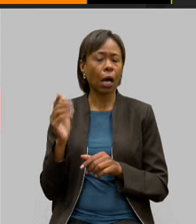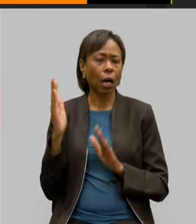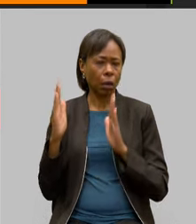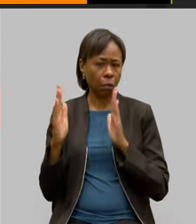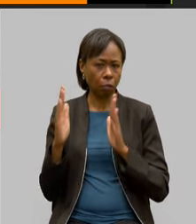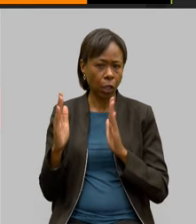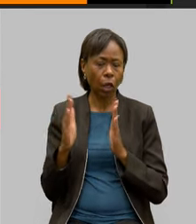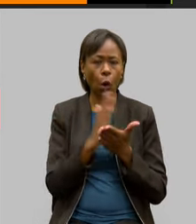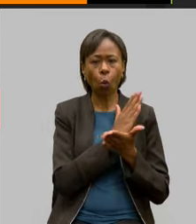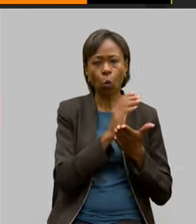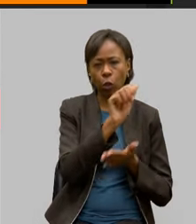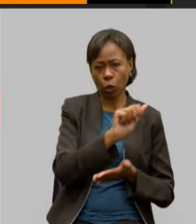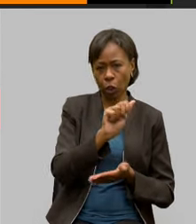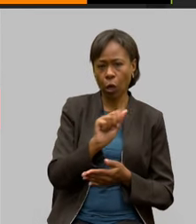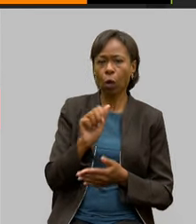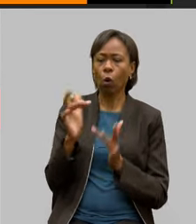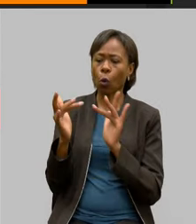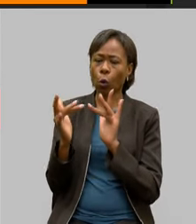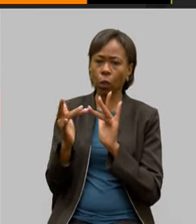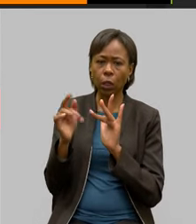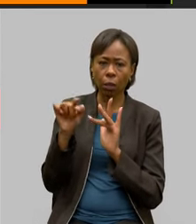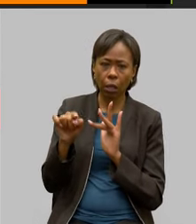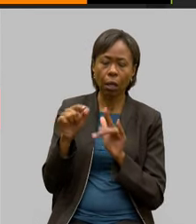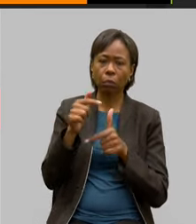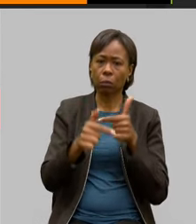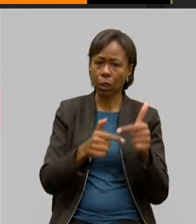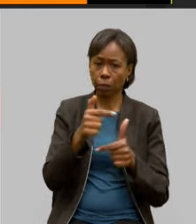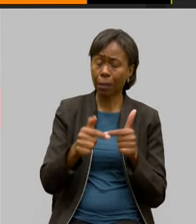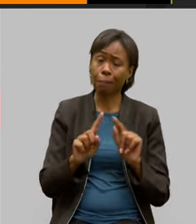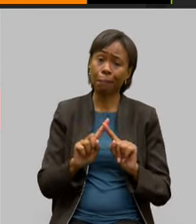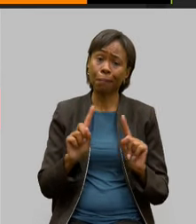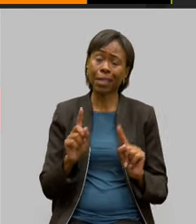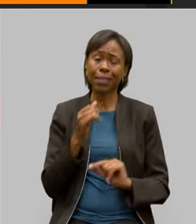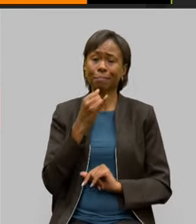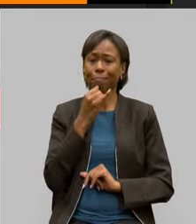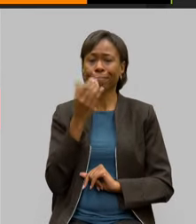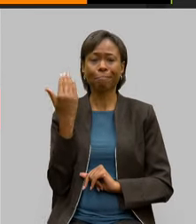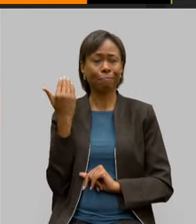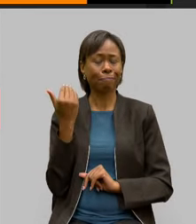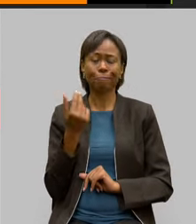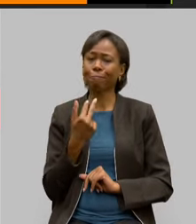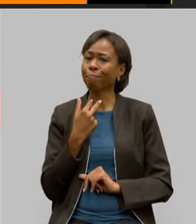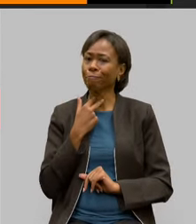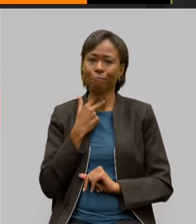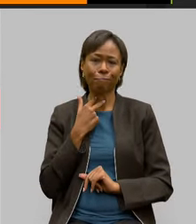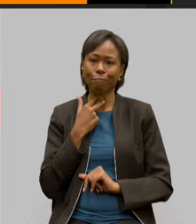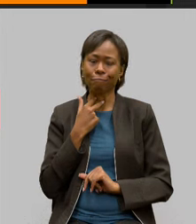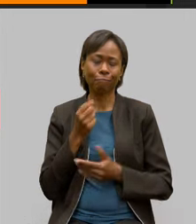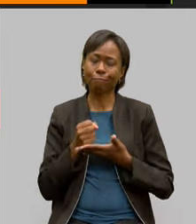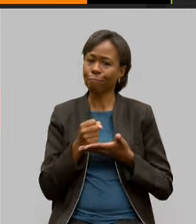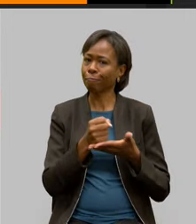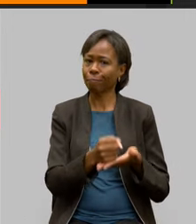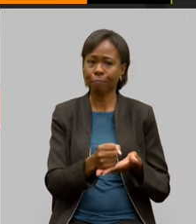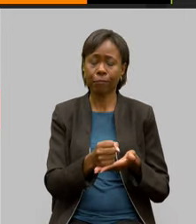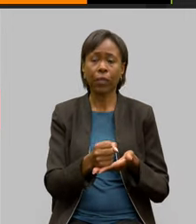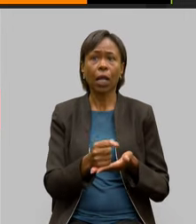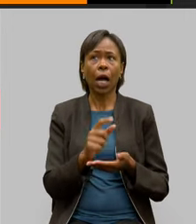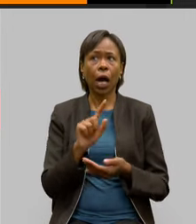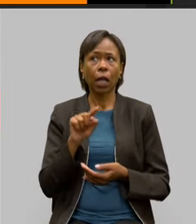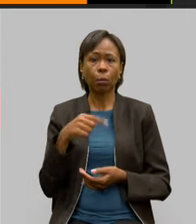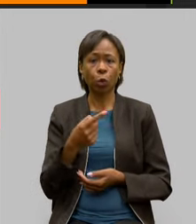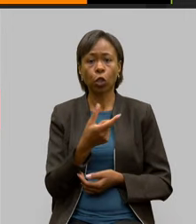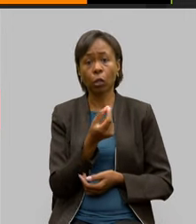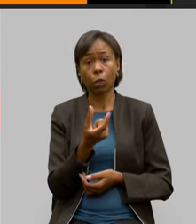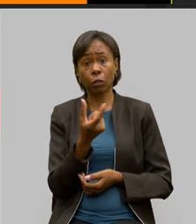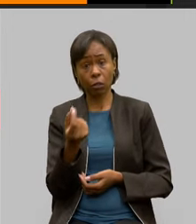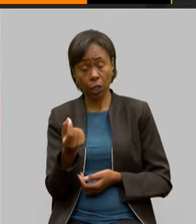associações para est trabalhando Só que infelizmente naquele momento a gente não pode ajudar e a gente em 2020 a gente conseguiu